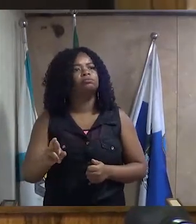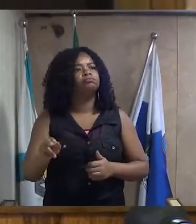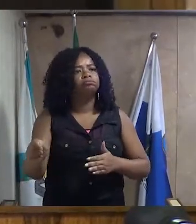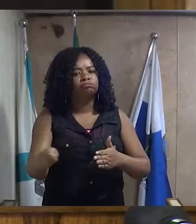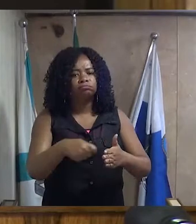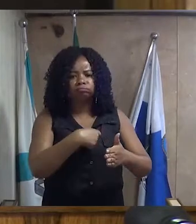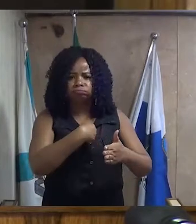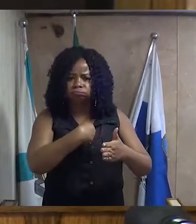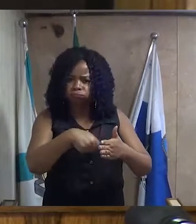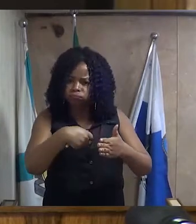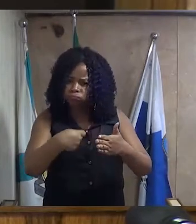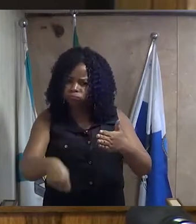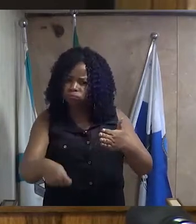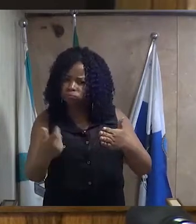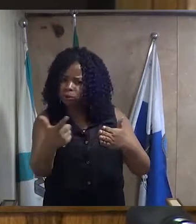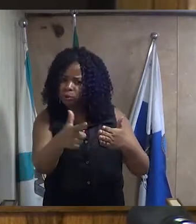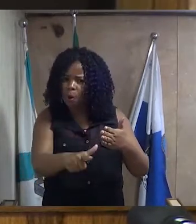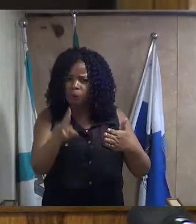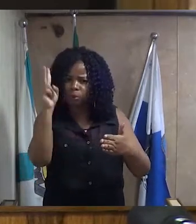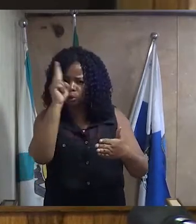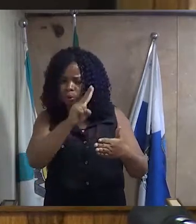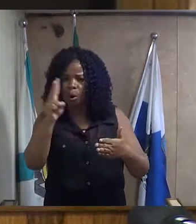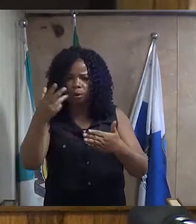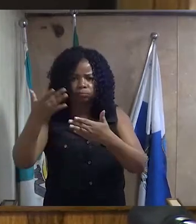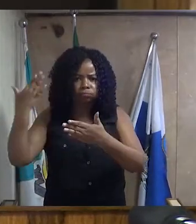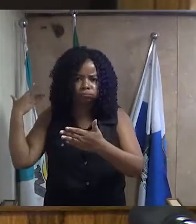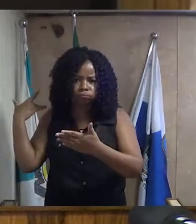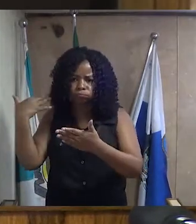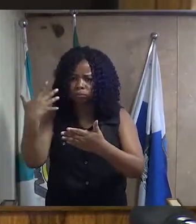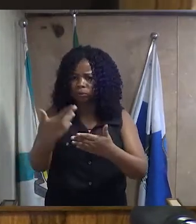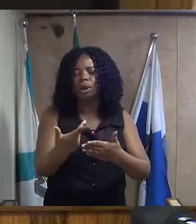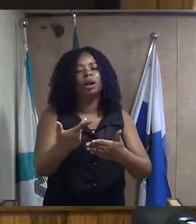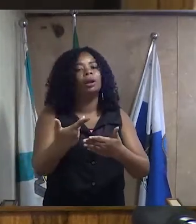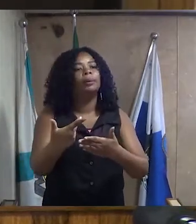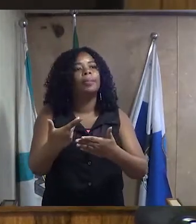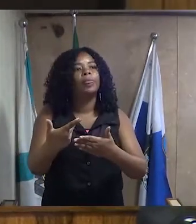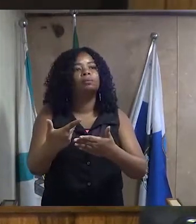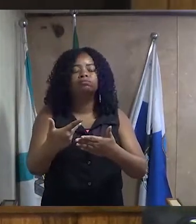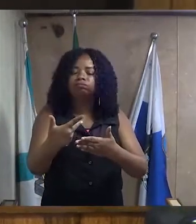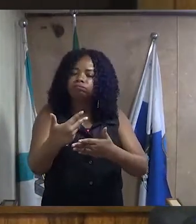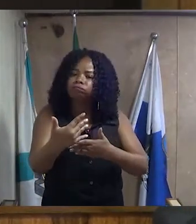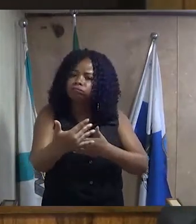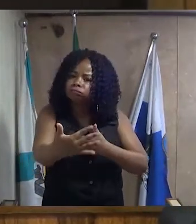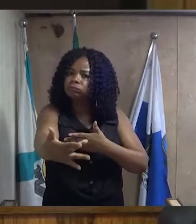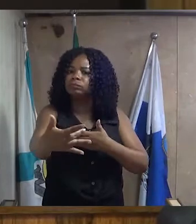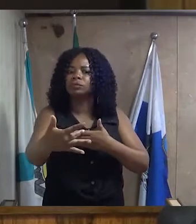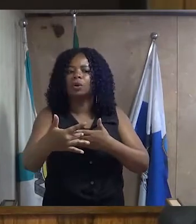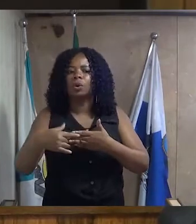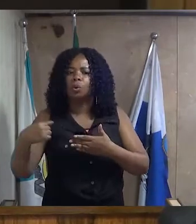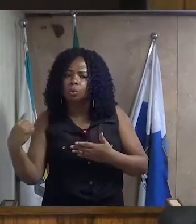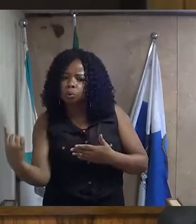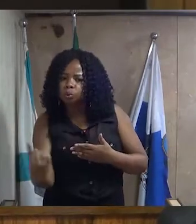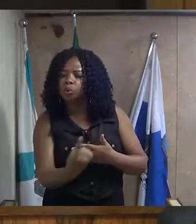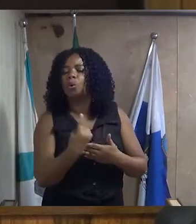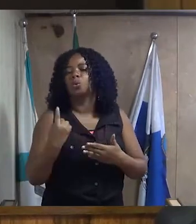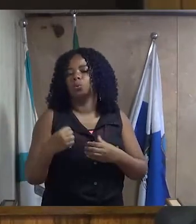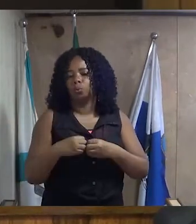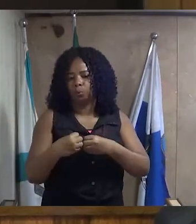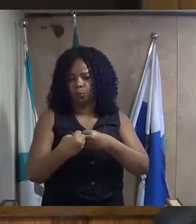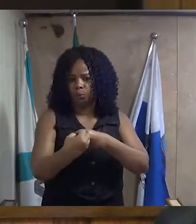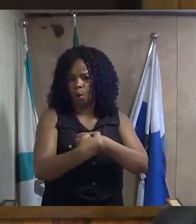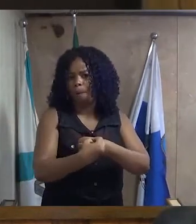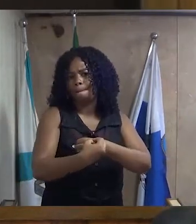reescreveu a história de Duque de Caxias, reconduzindo o nosso município